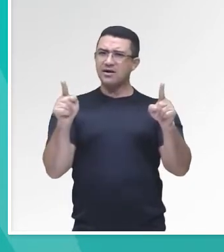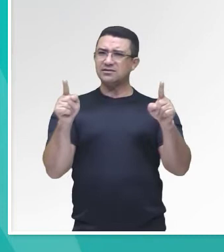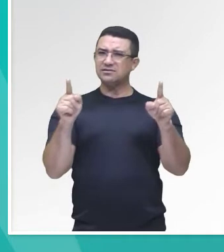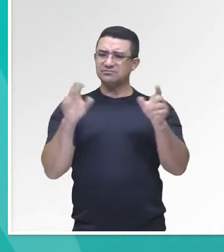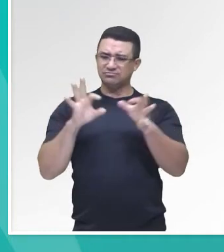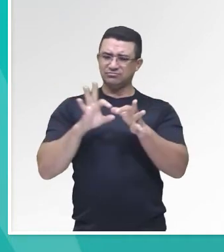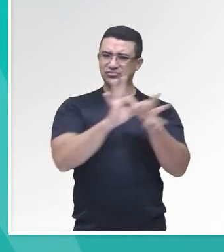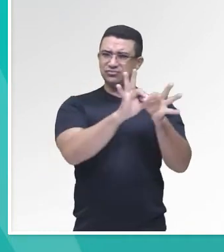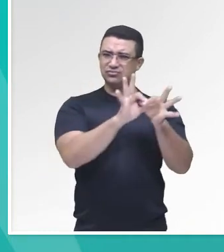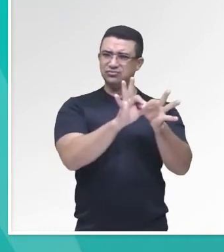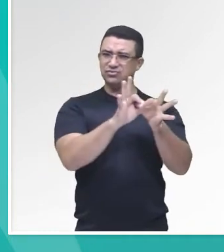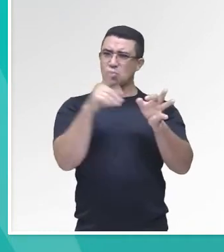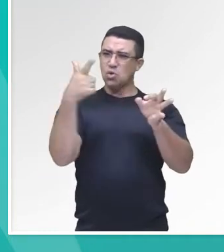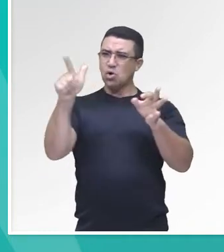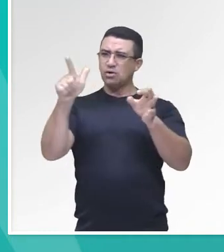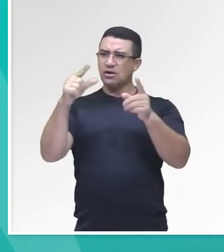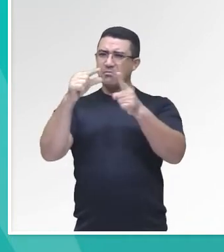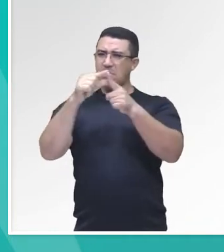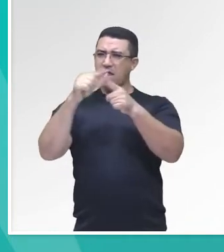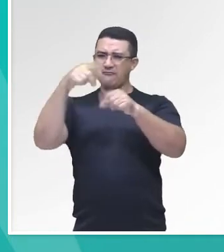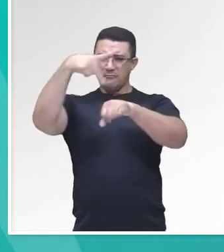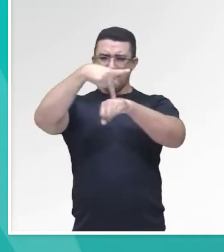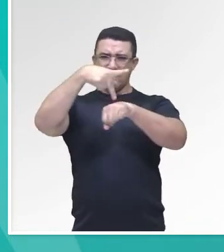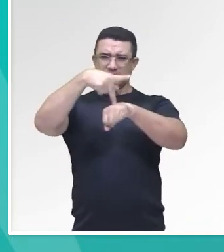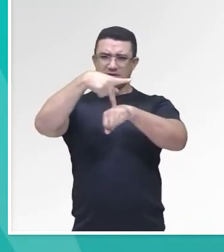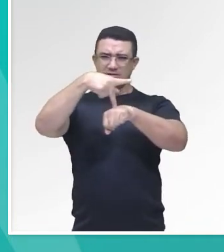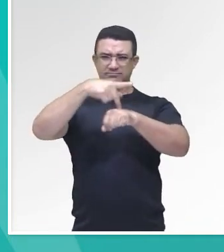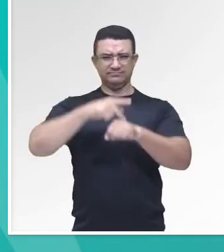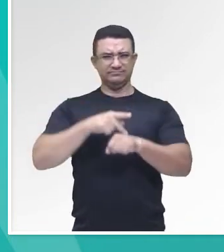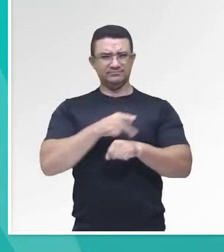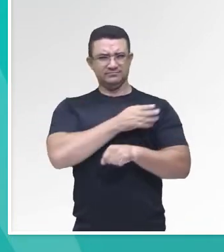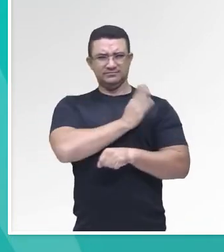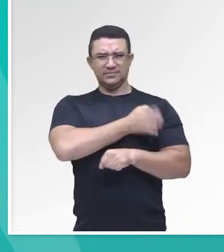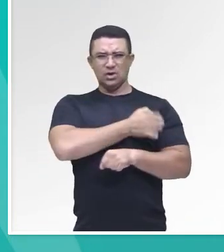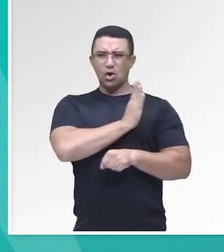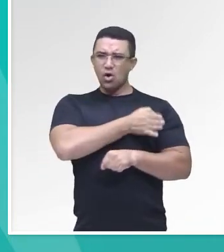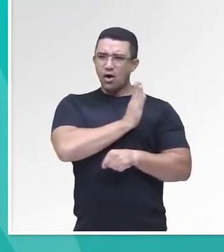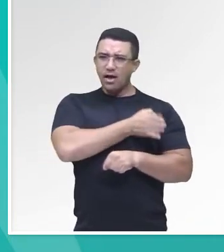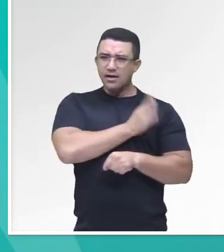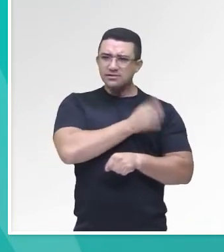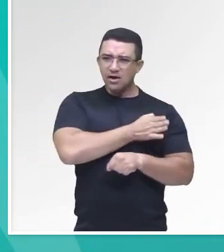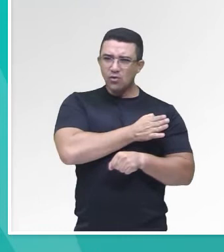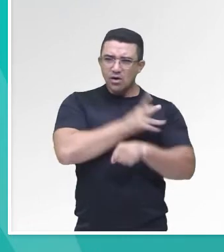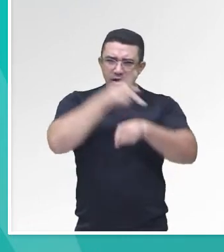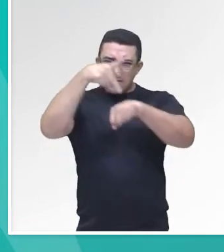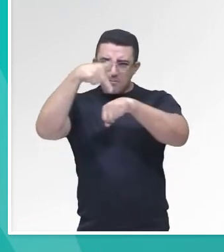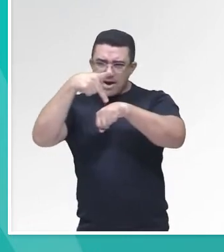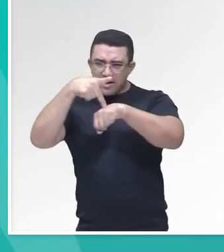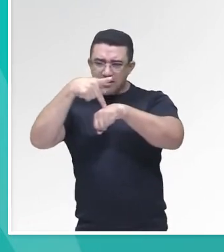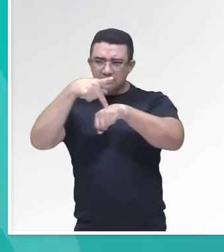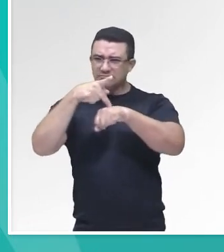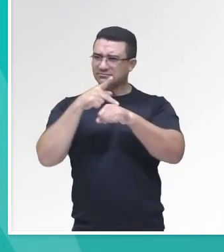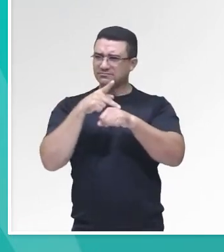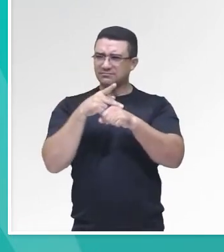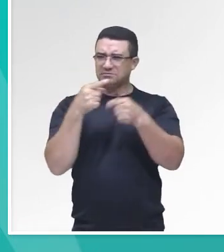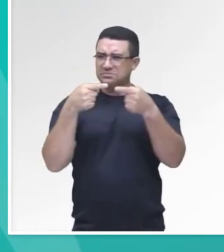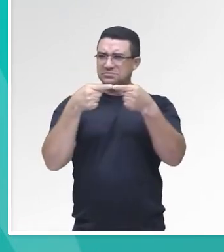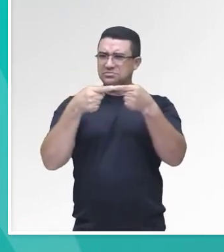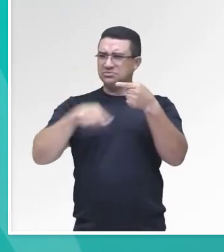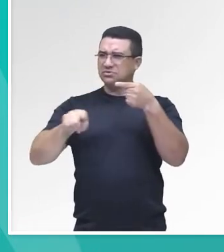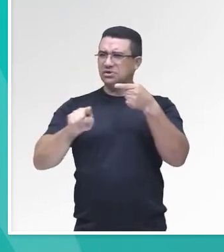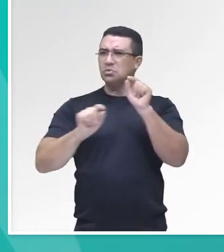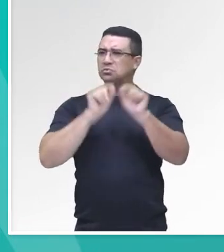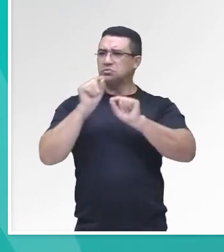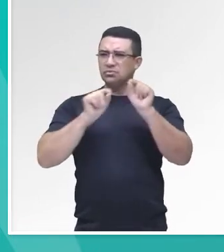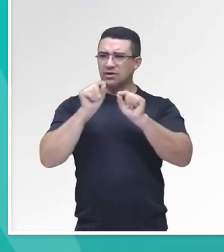uma outra palavra, né? A um outro ser, que no caso é a pedra, e aí ele vai